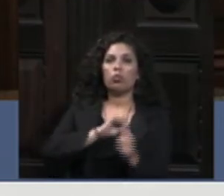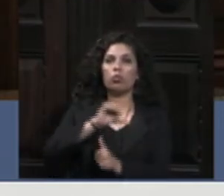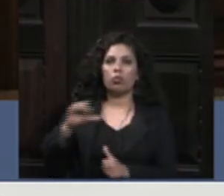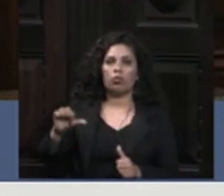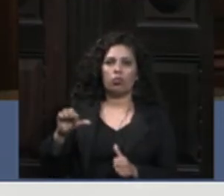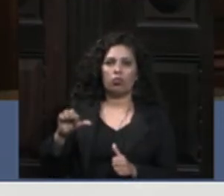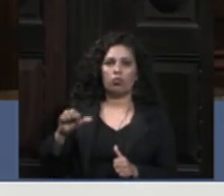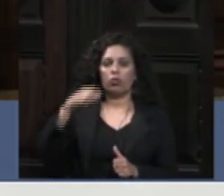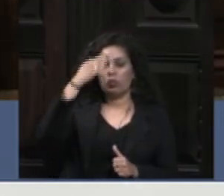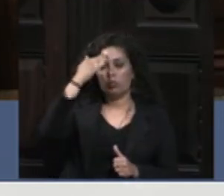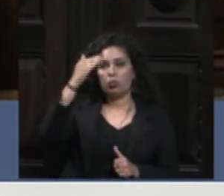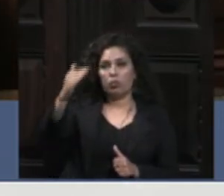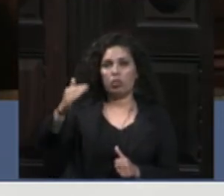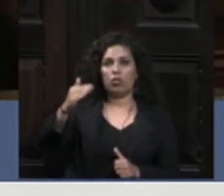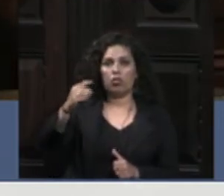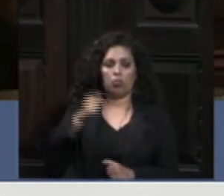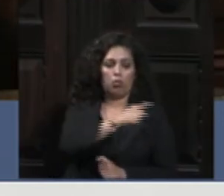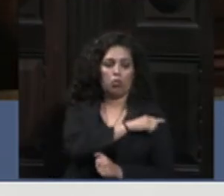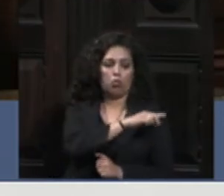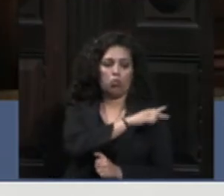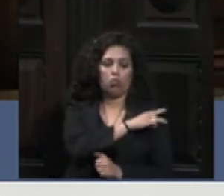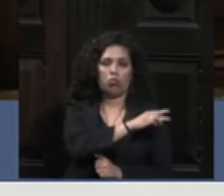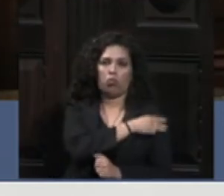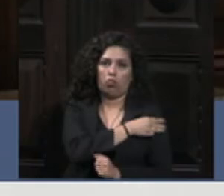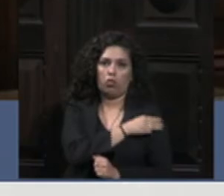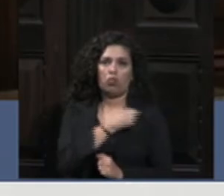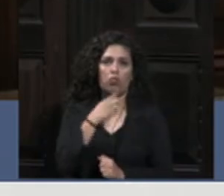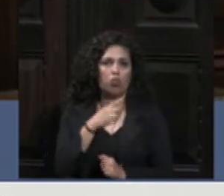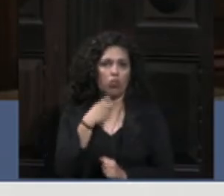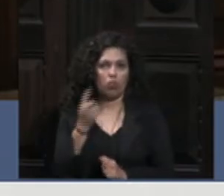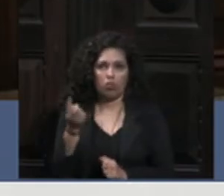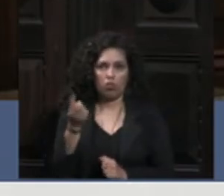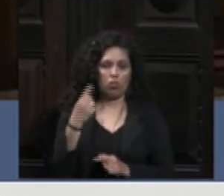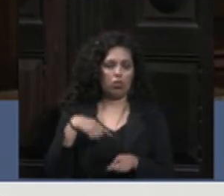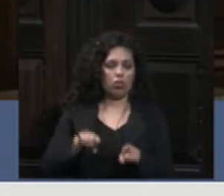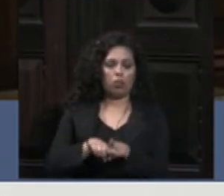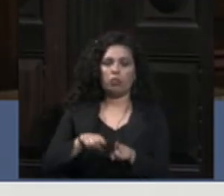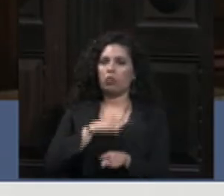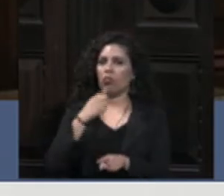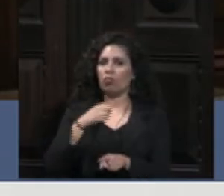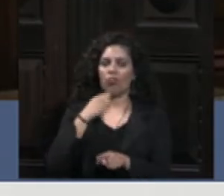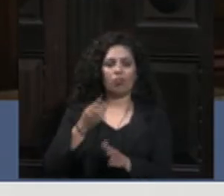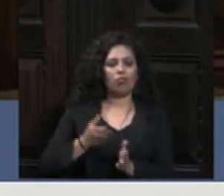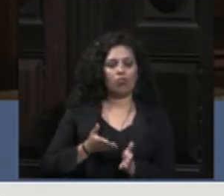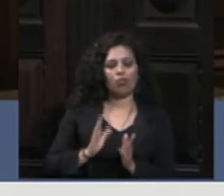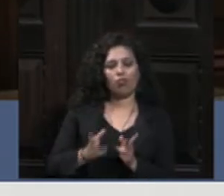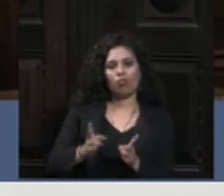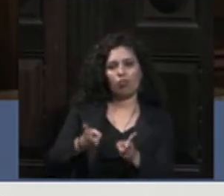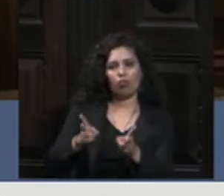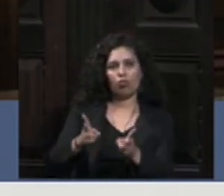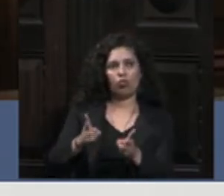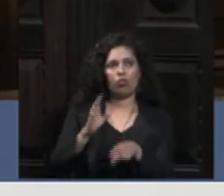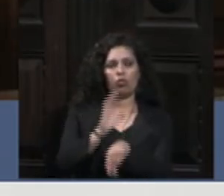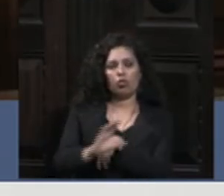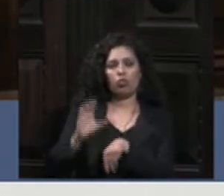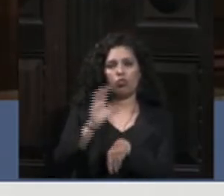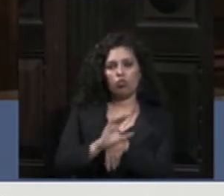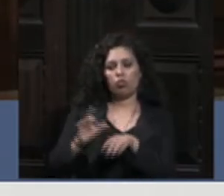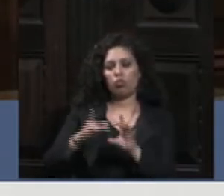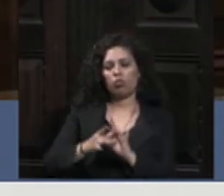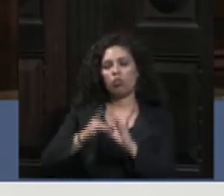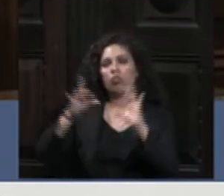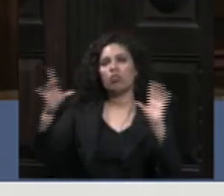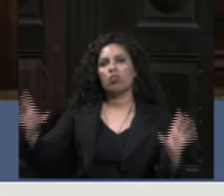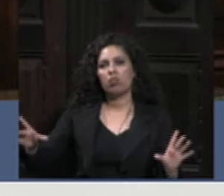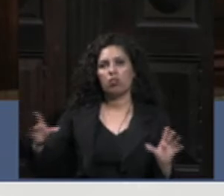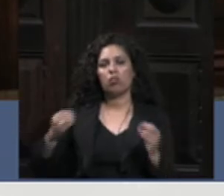que é o ensino médio profissional integrado, e continuar ofertando os cursos